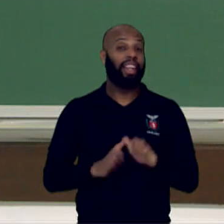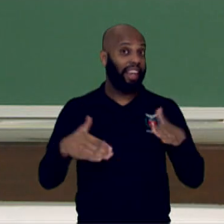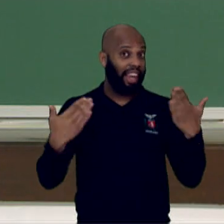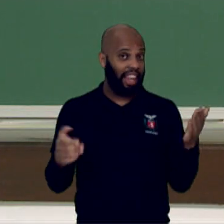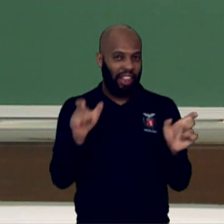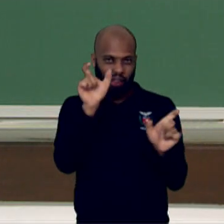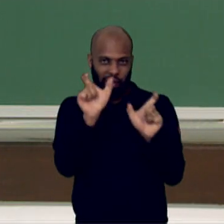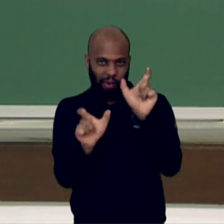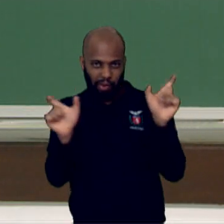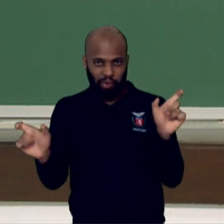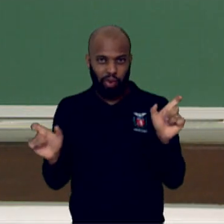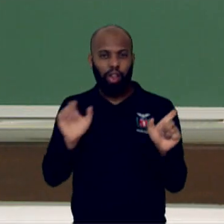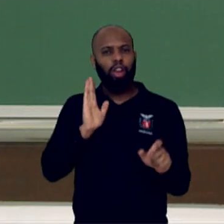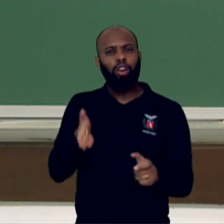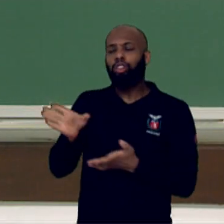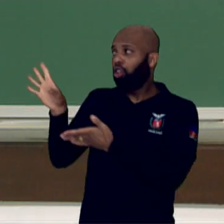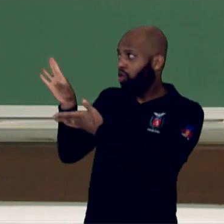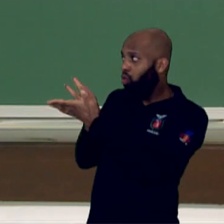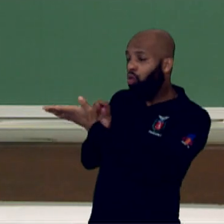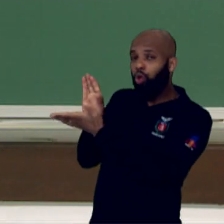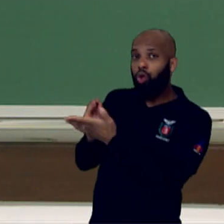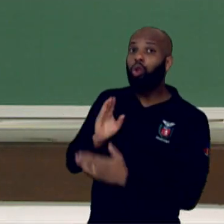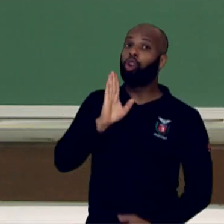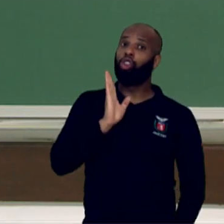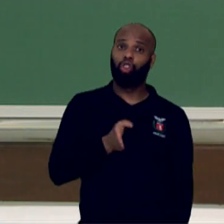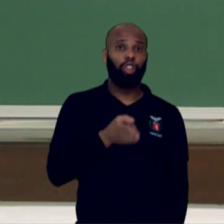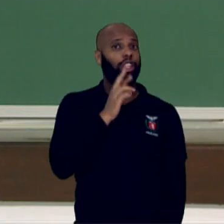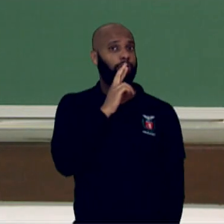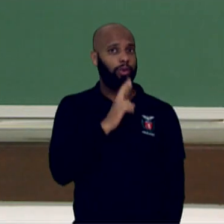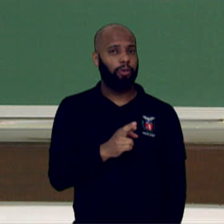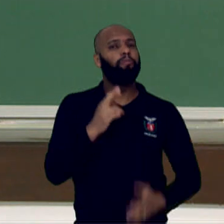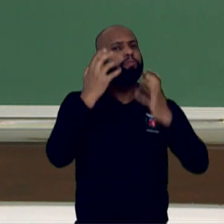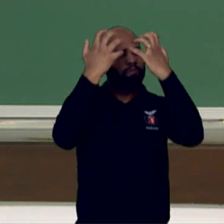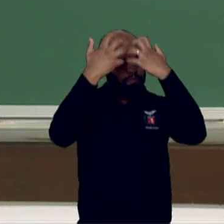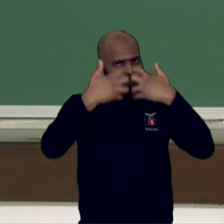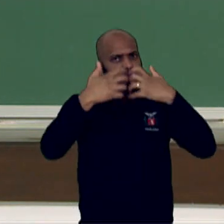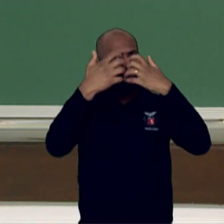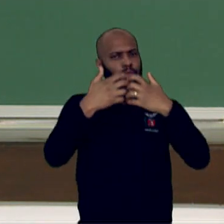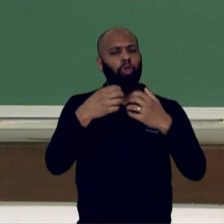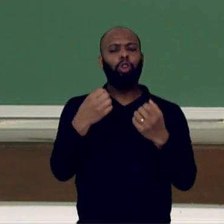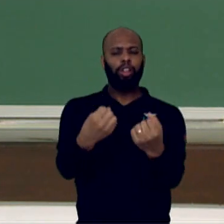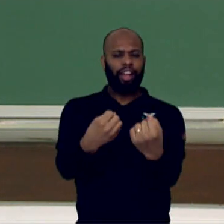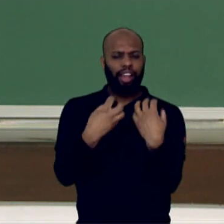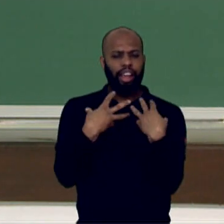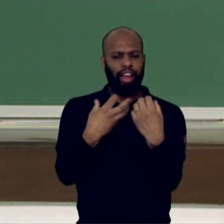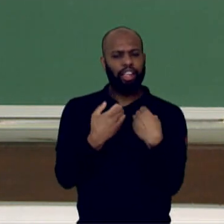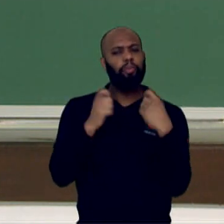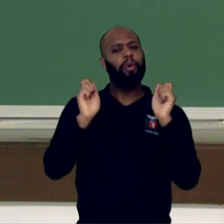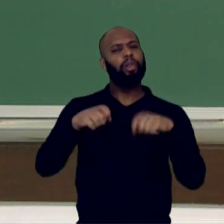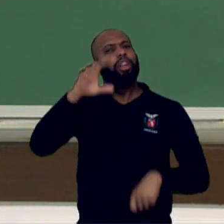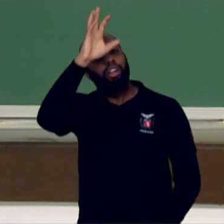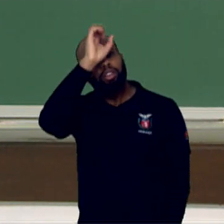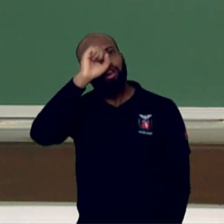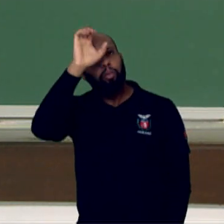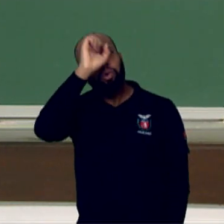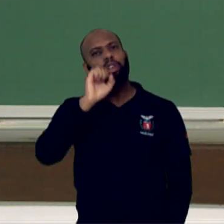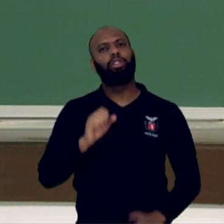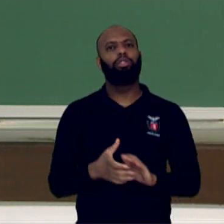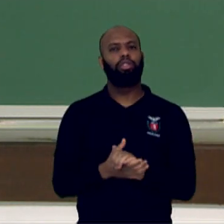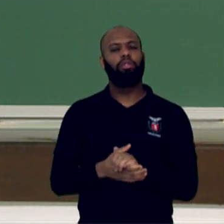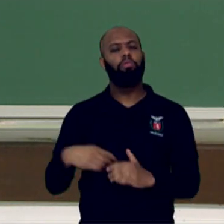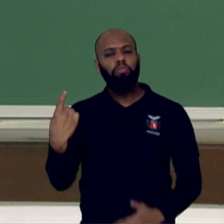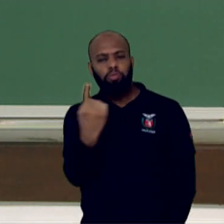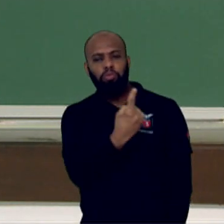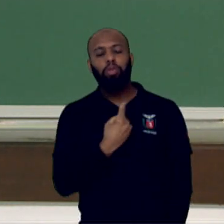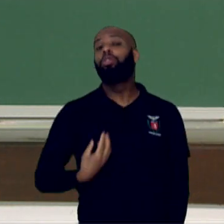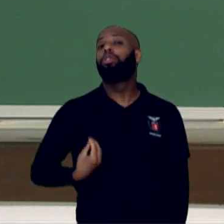E aí, pessoal, copiaram, responderam? Então, reflitam ali qual a lição que podemos tirar dessa narrativa para a nossa